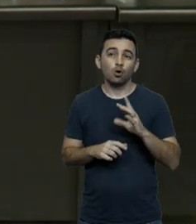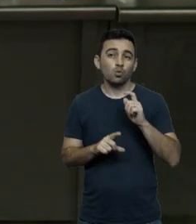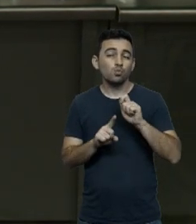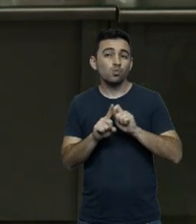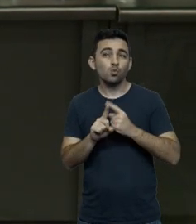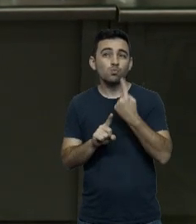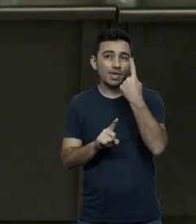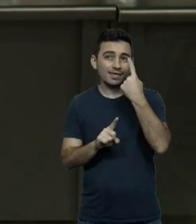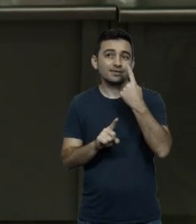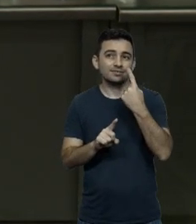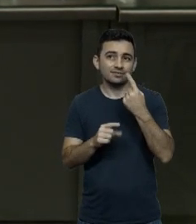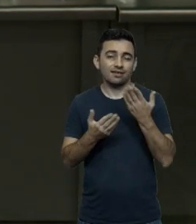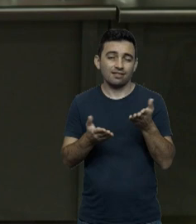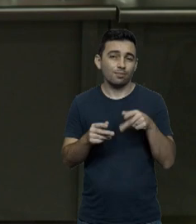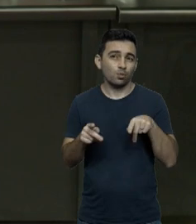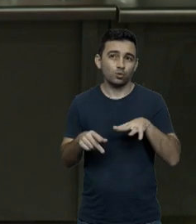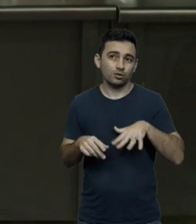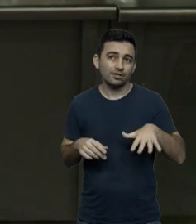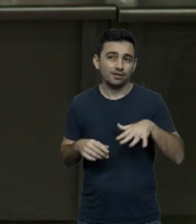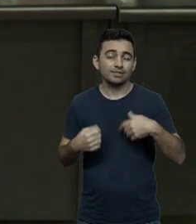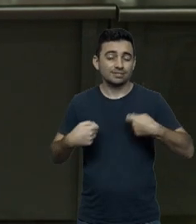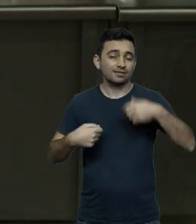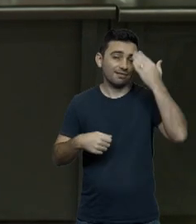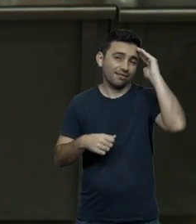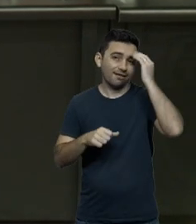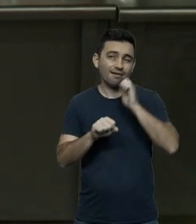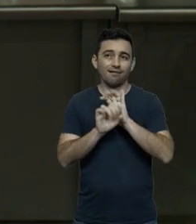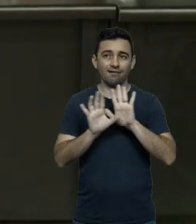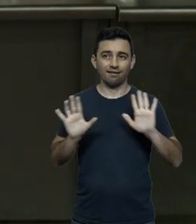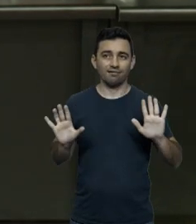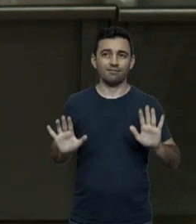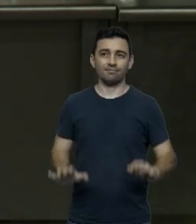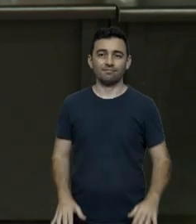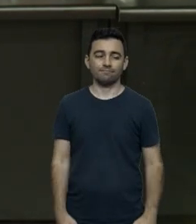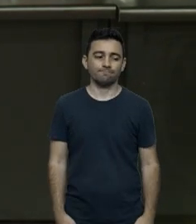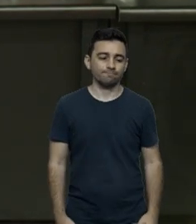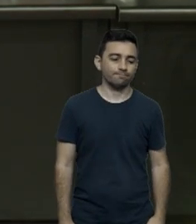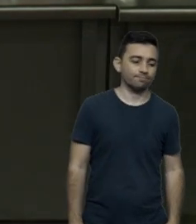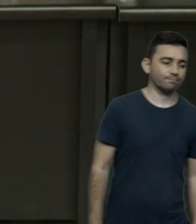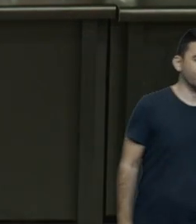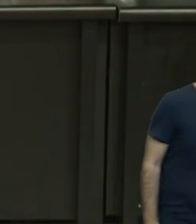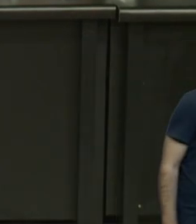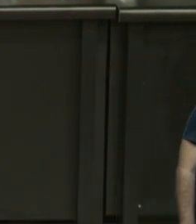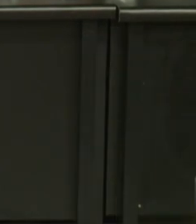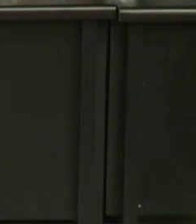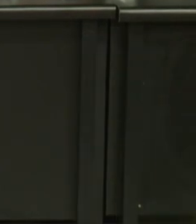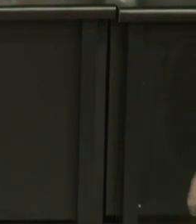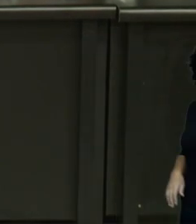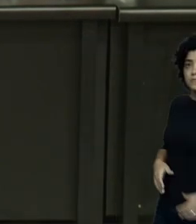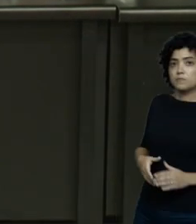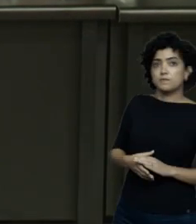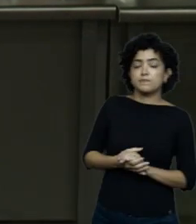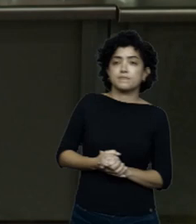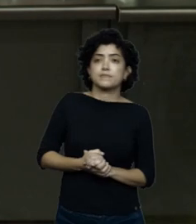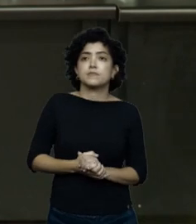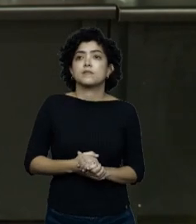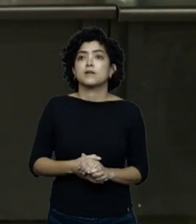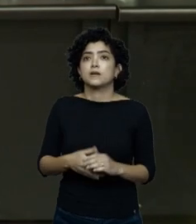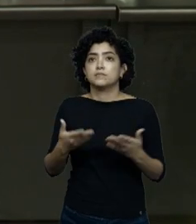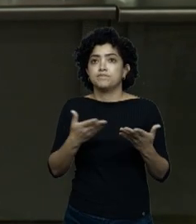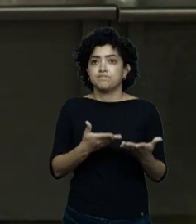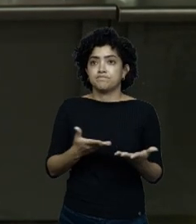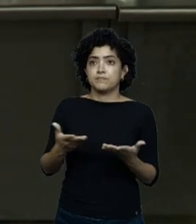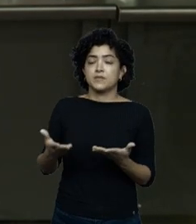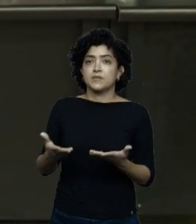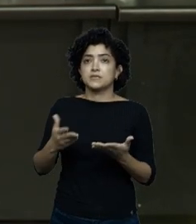promotoria Então hoje eu também precisa compreender isso né mas a fala do Doutor Luiz já traz um pouco essa sintonia que o MP